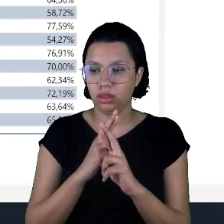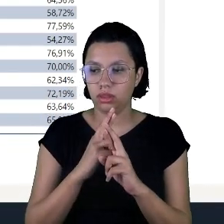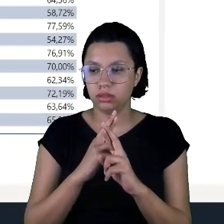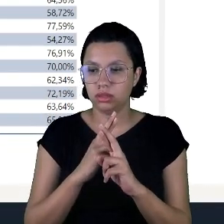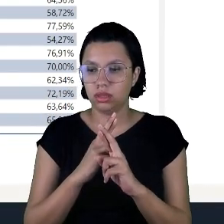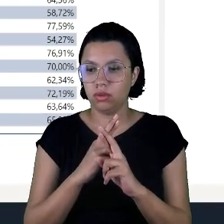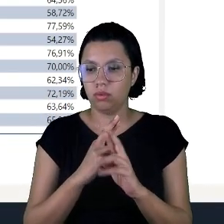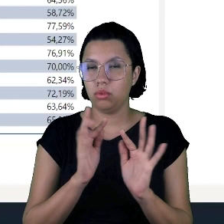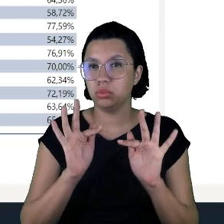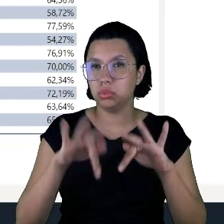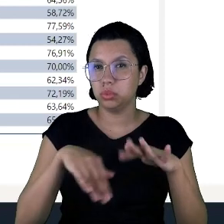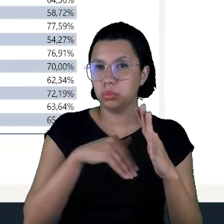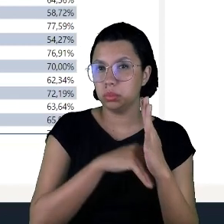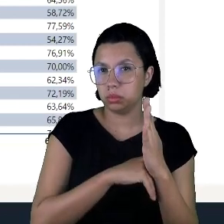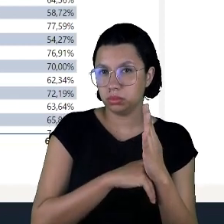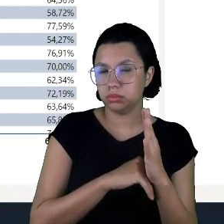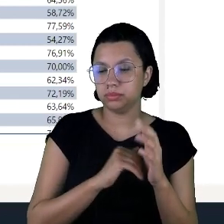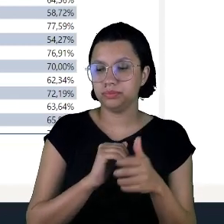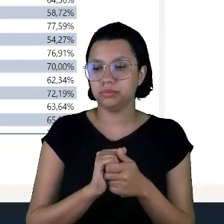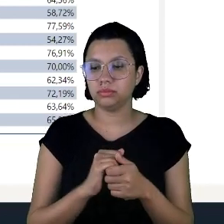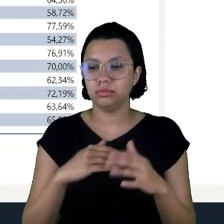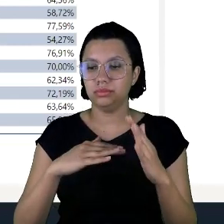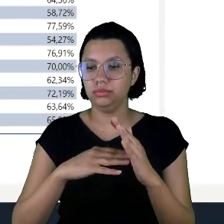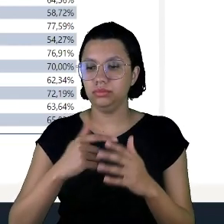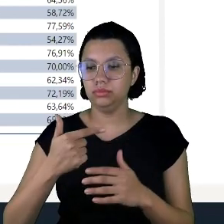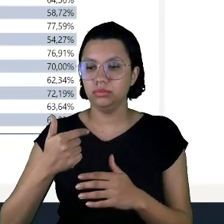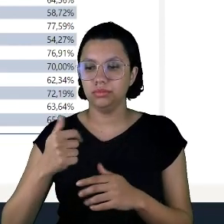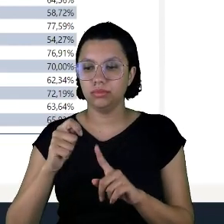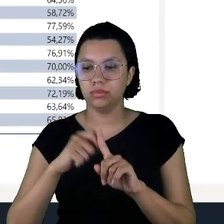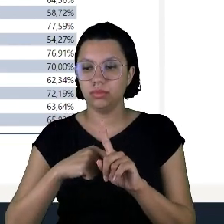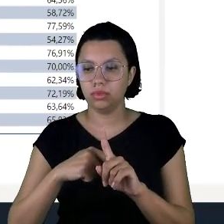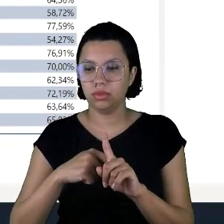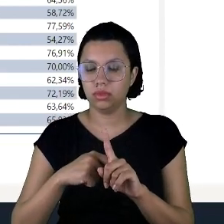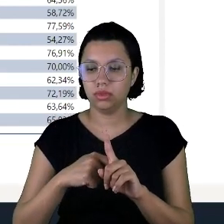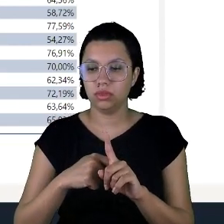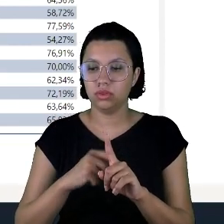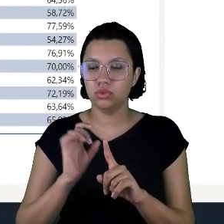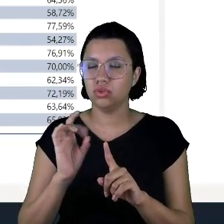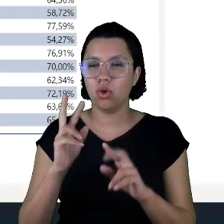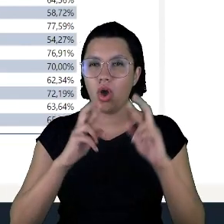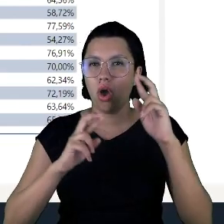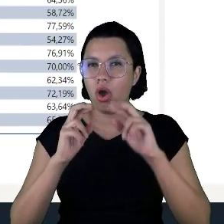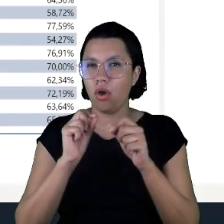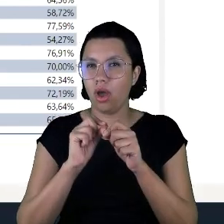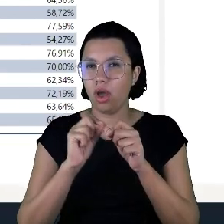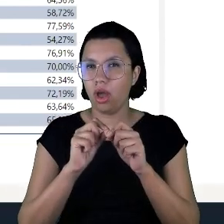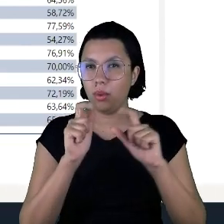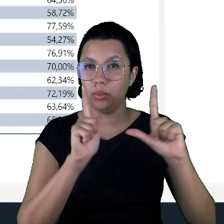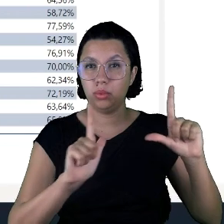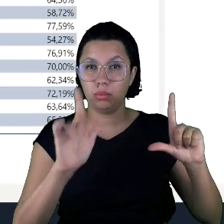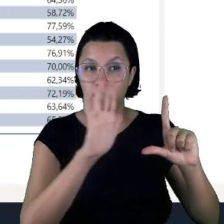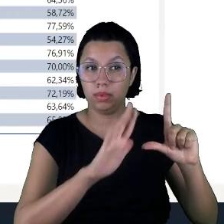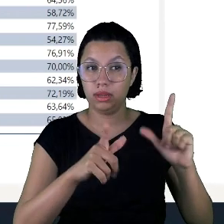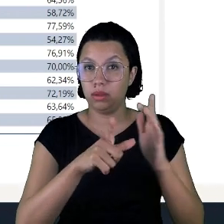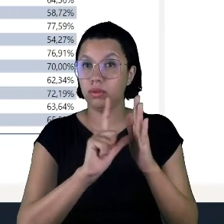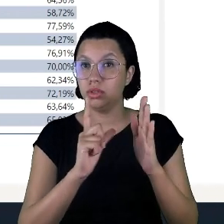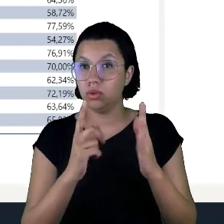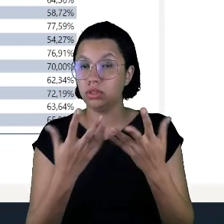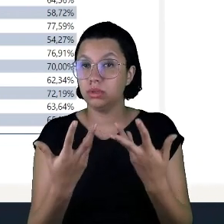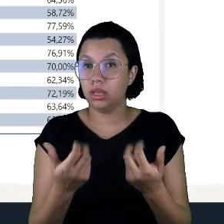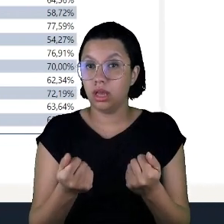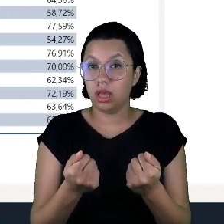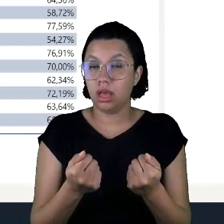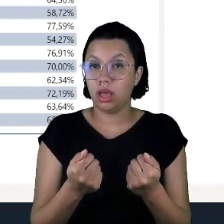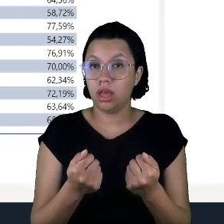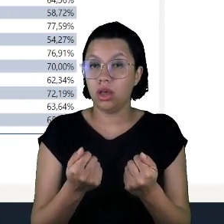últimos 12 meses. Só numa alteração que nós fizemos em relação ao painel anterior aqui, que nós estamos